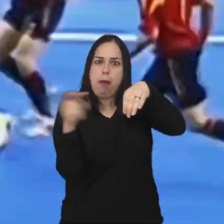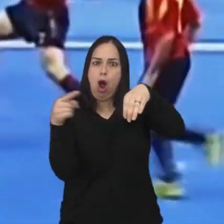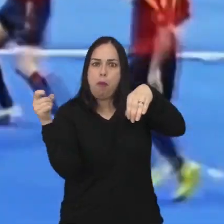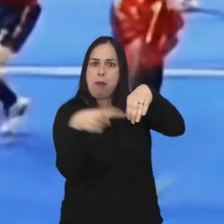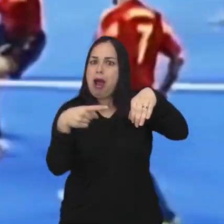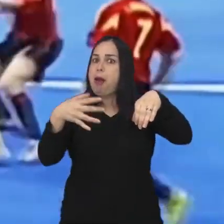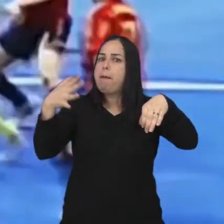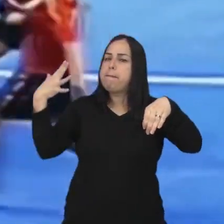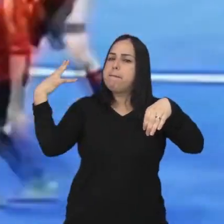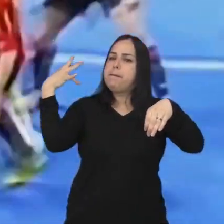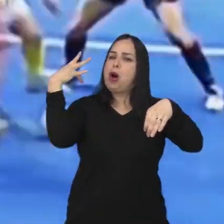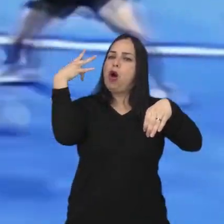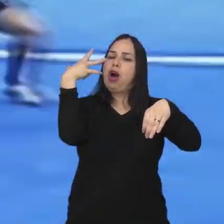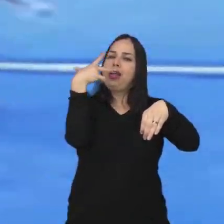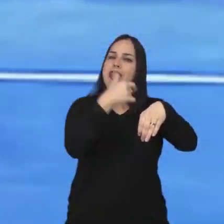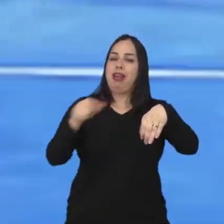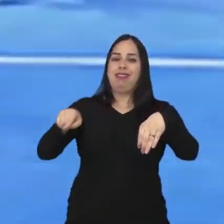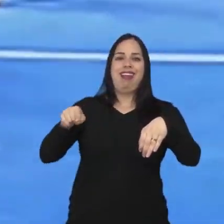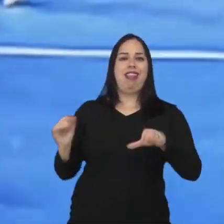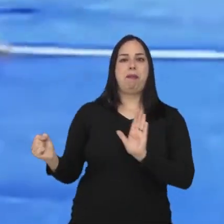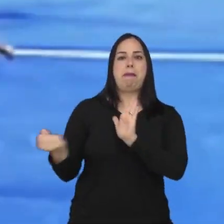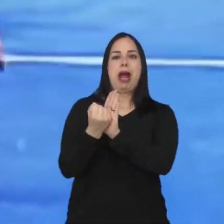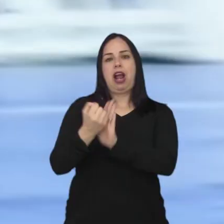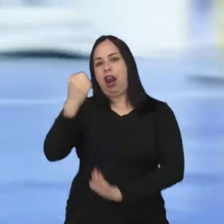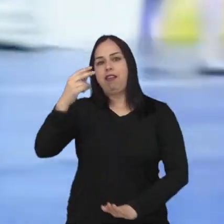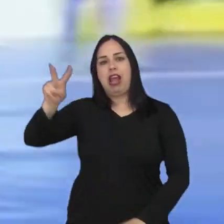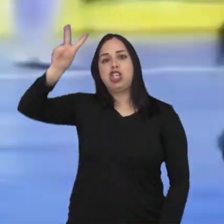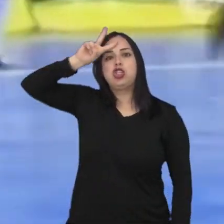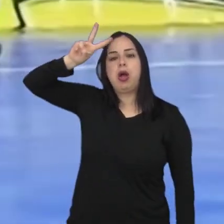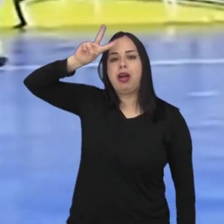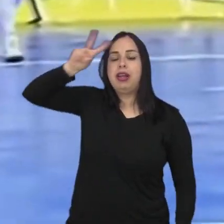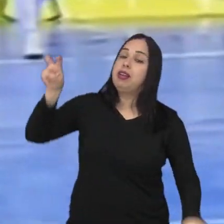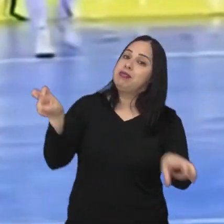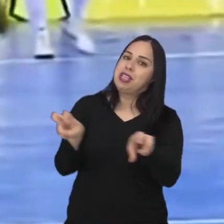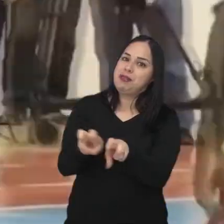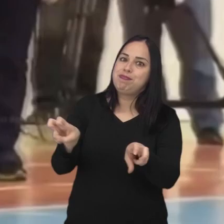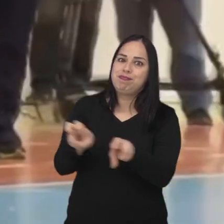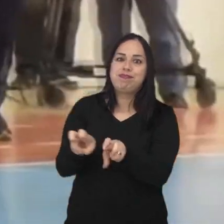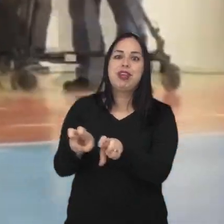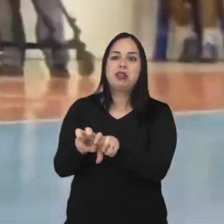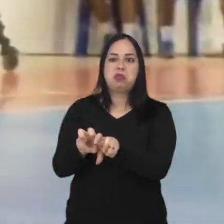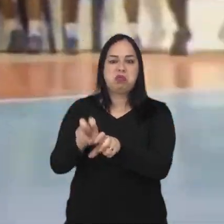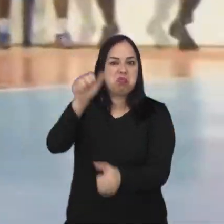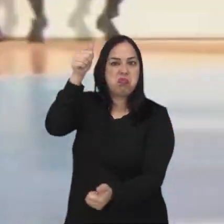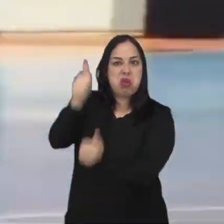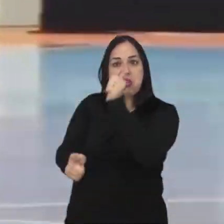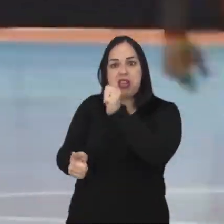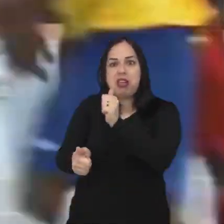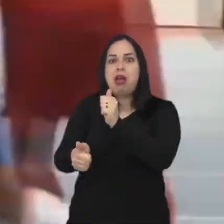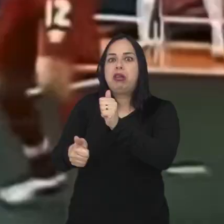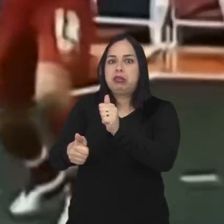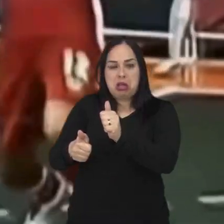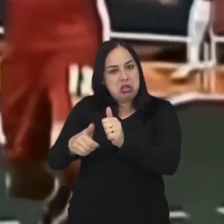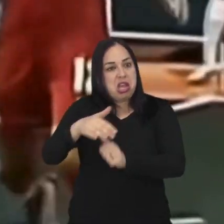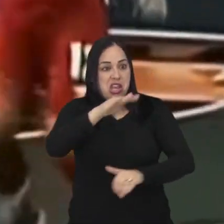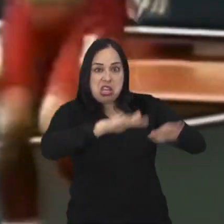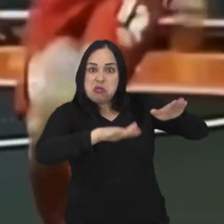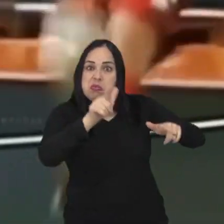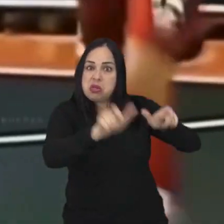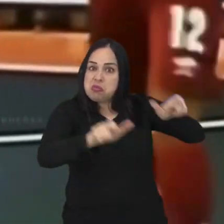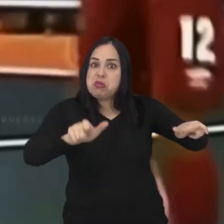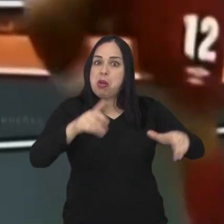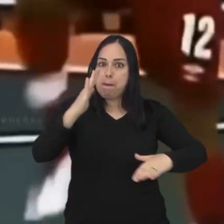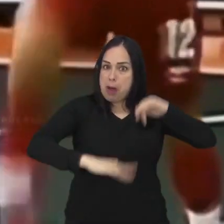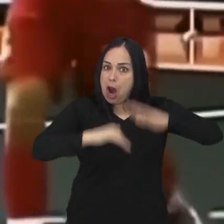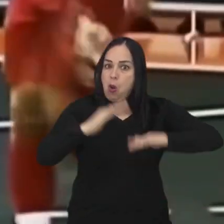Por dribles e gols bonitos como esses, Falcão deixou uma marca na história e o futsal se tornou um dos esportes